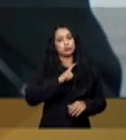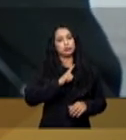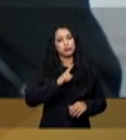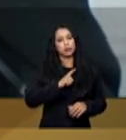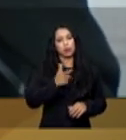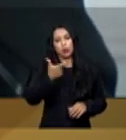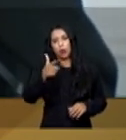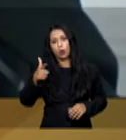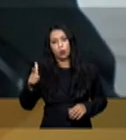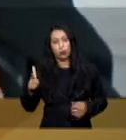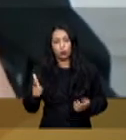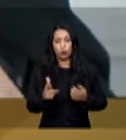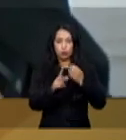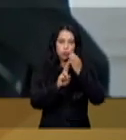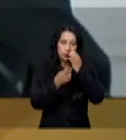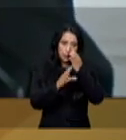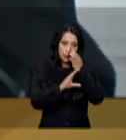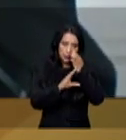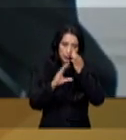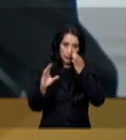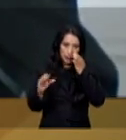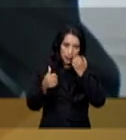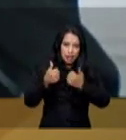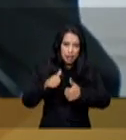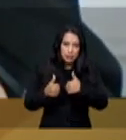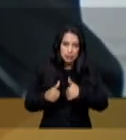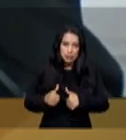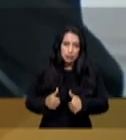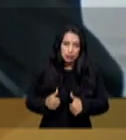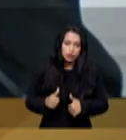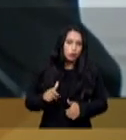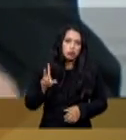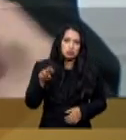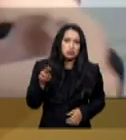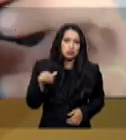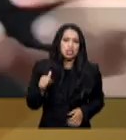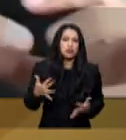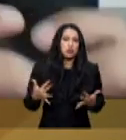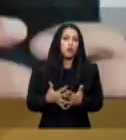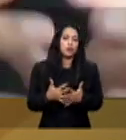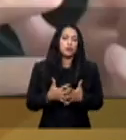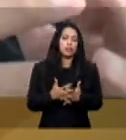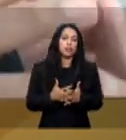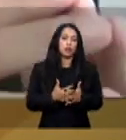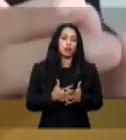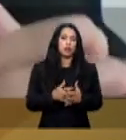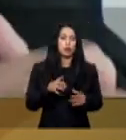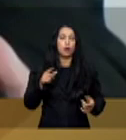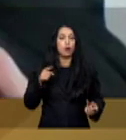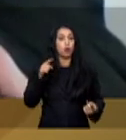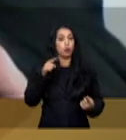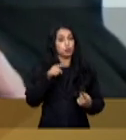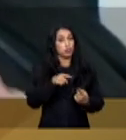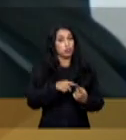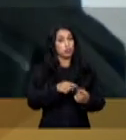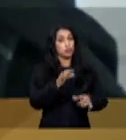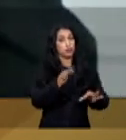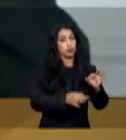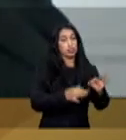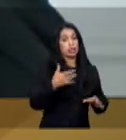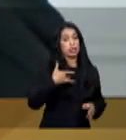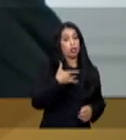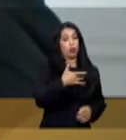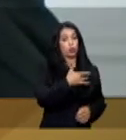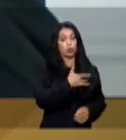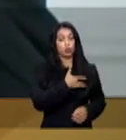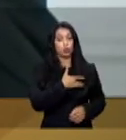vários habeas corpus, jamais houve essa confusão entre objetividade jurídica, saúde pública e